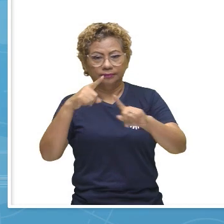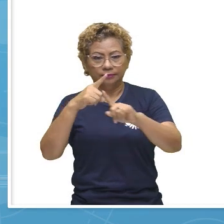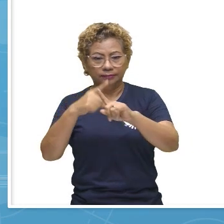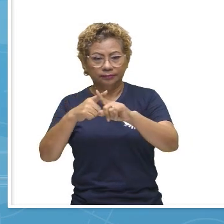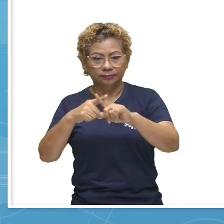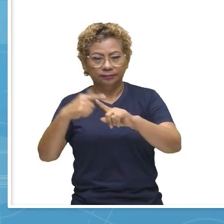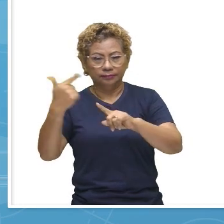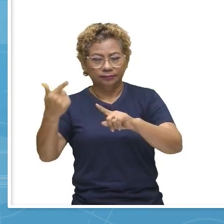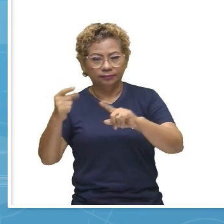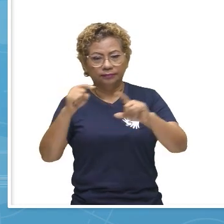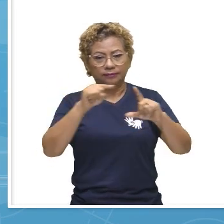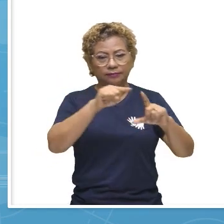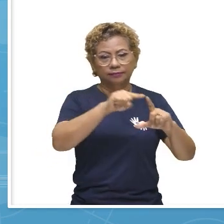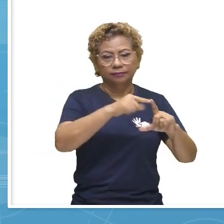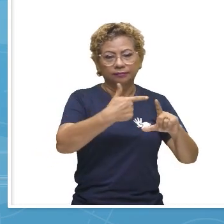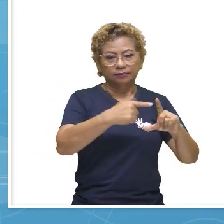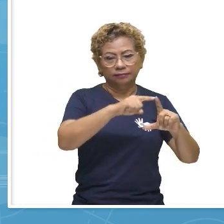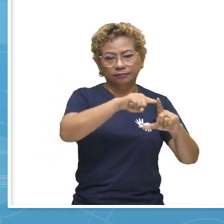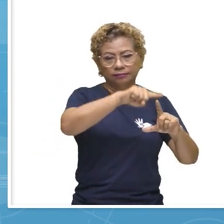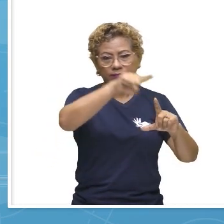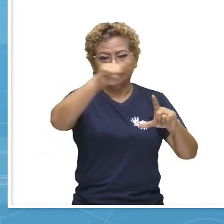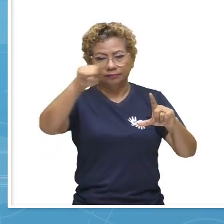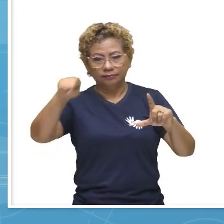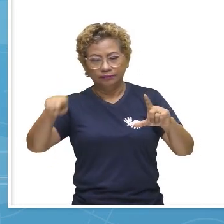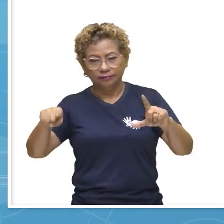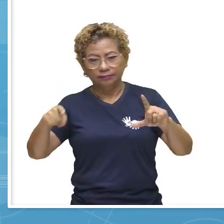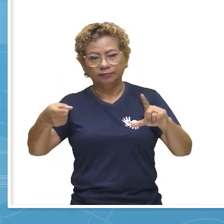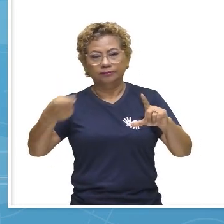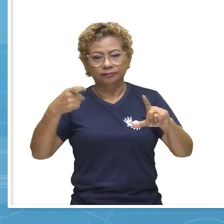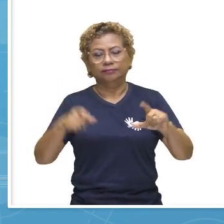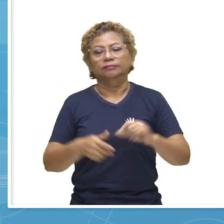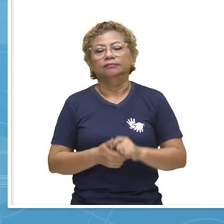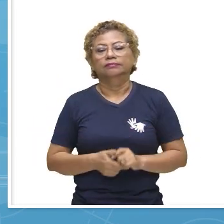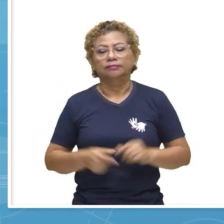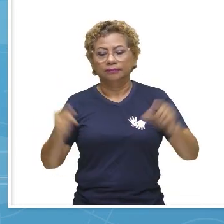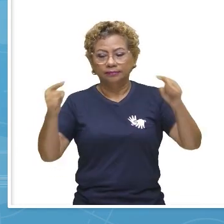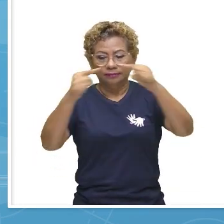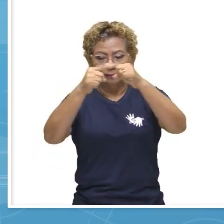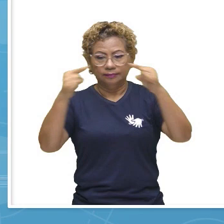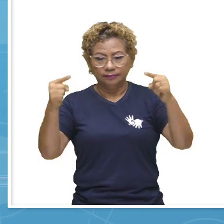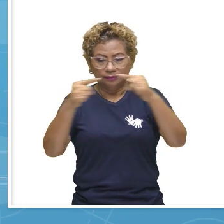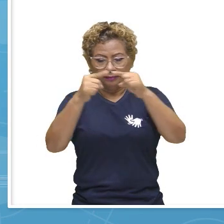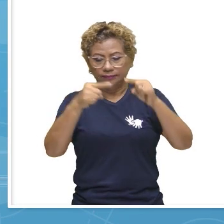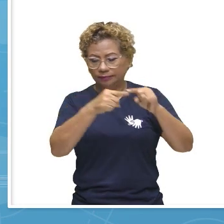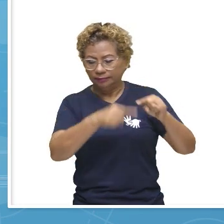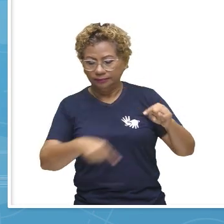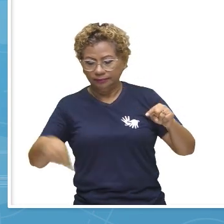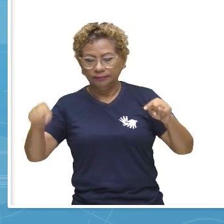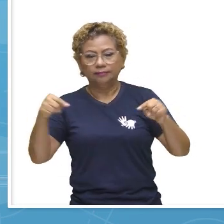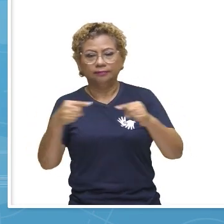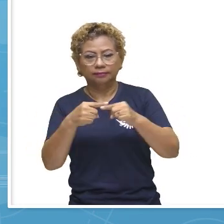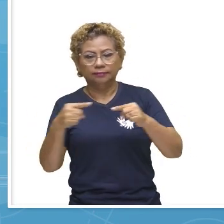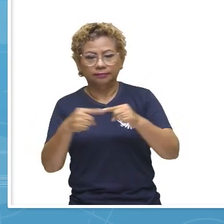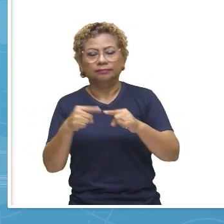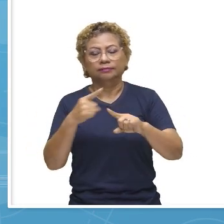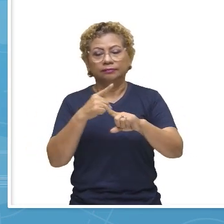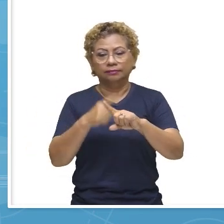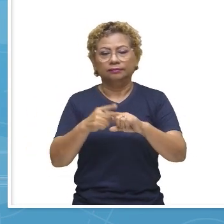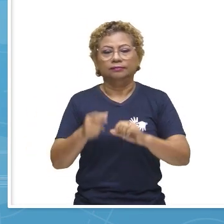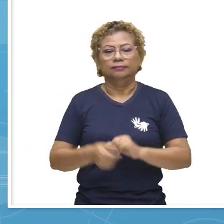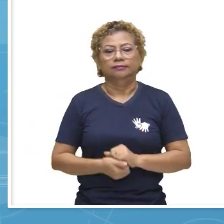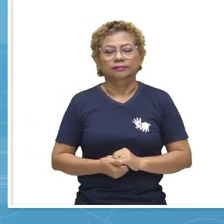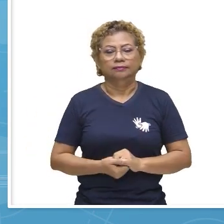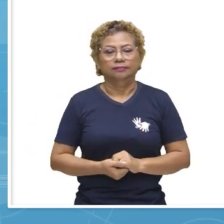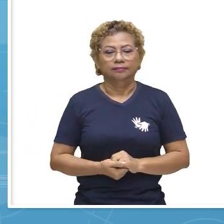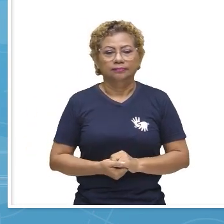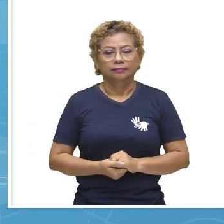vezes x, a gente vai chegar numa equação do segundo grau. Olha só, você desenvolve aí depois, tá